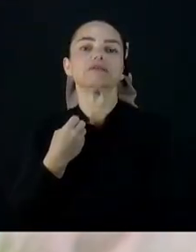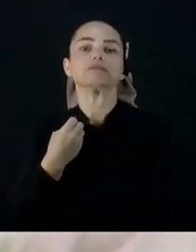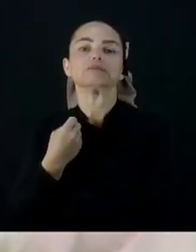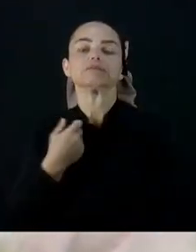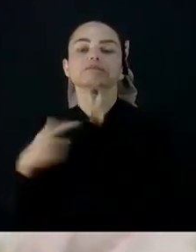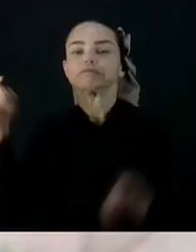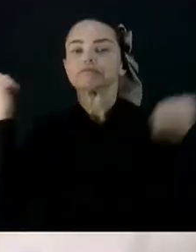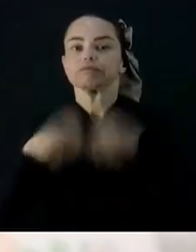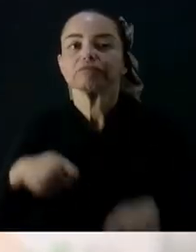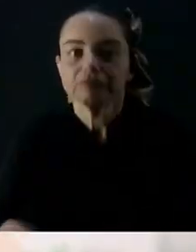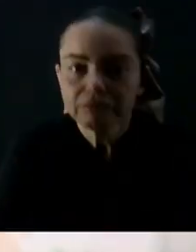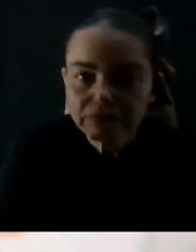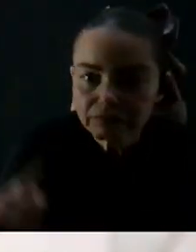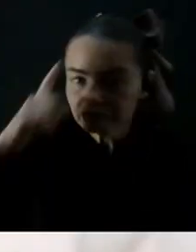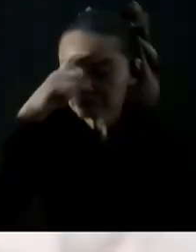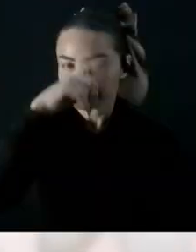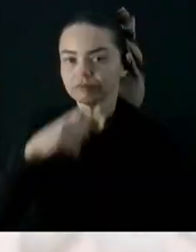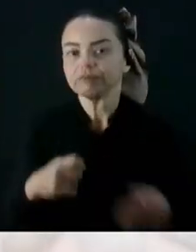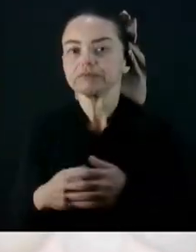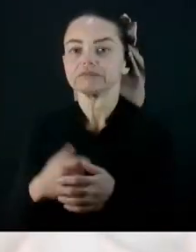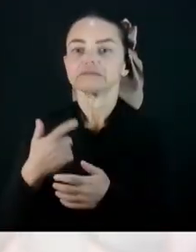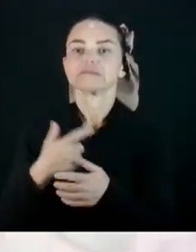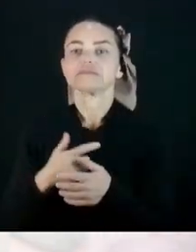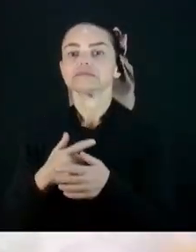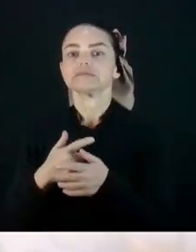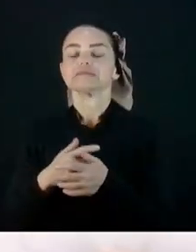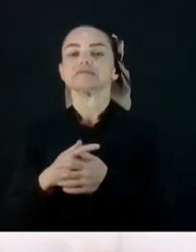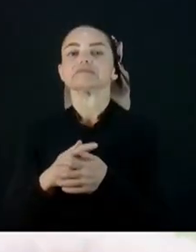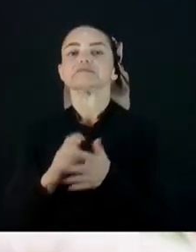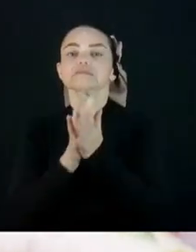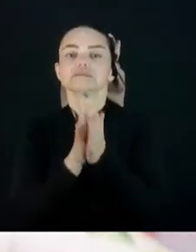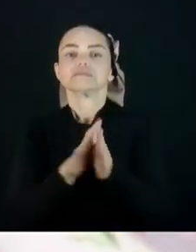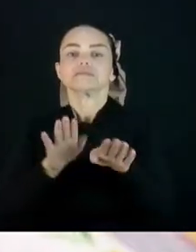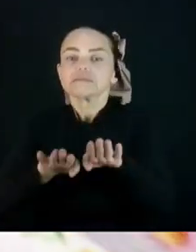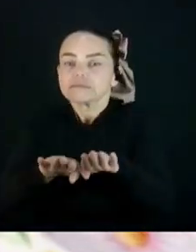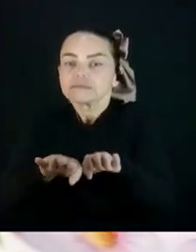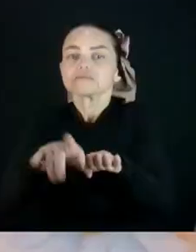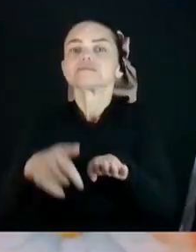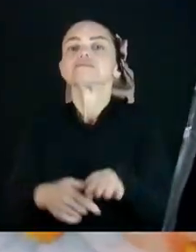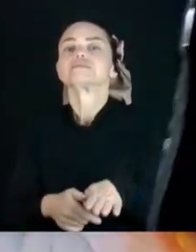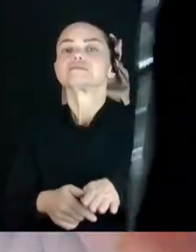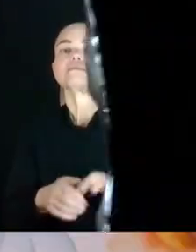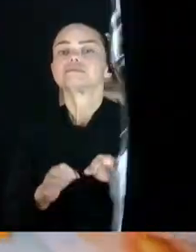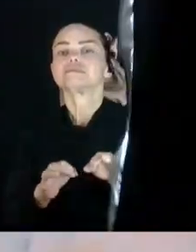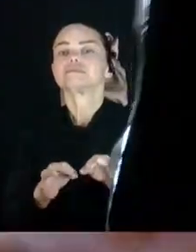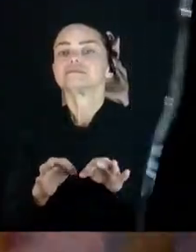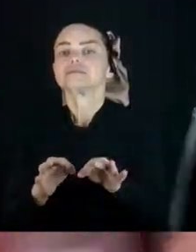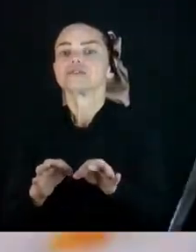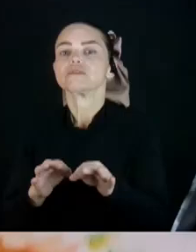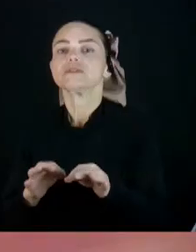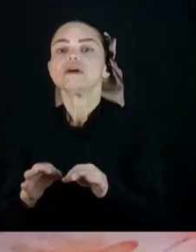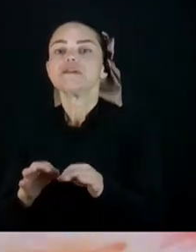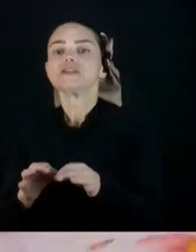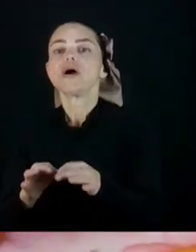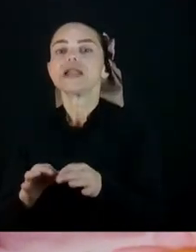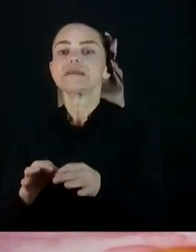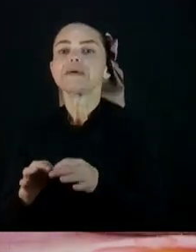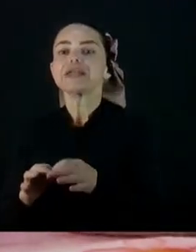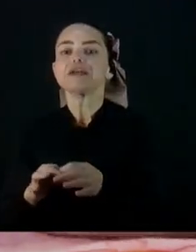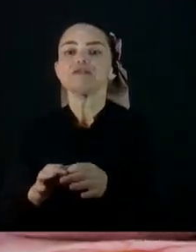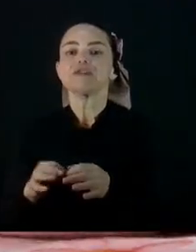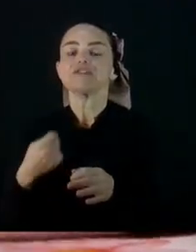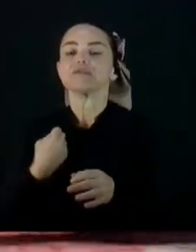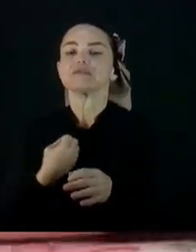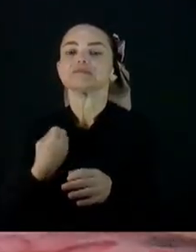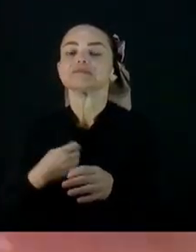tá difícil. A gente consegue, amassa o tecido, empurra ele lá dentro, costura bonitinho, alfineta. Seja caprichosa,